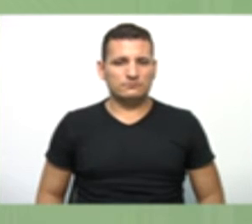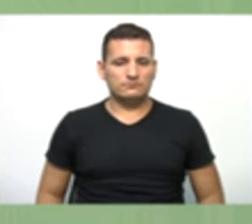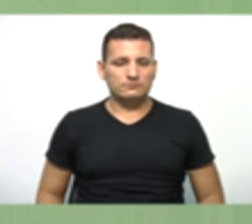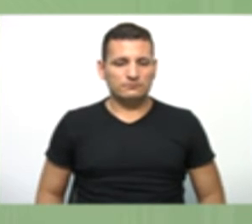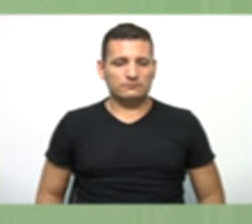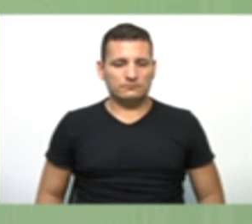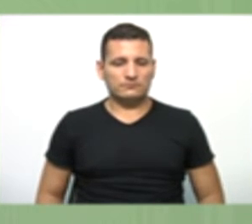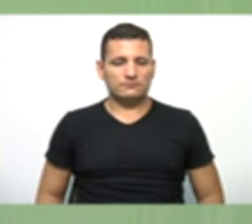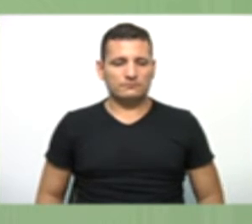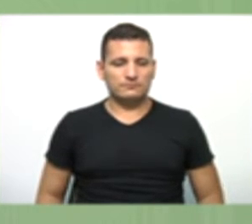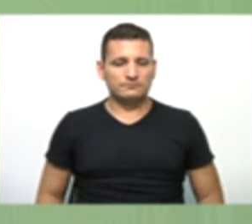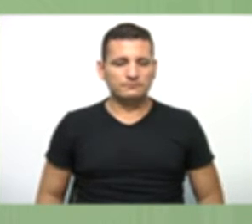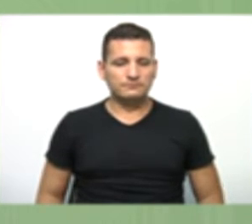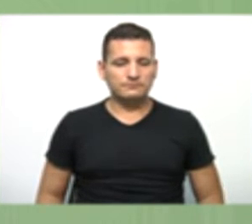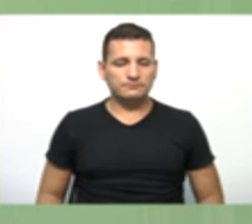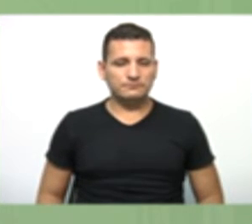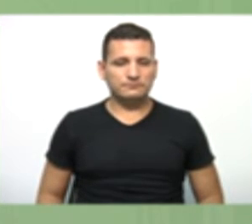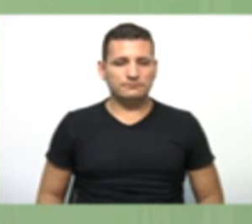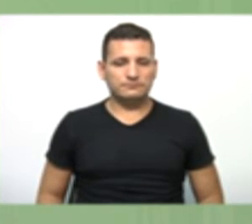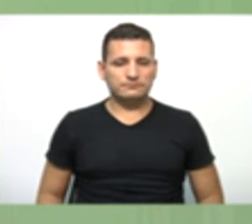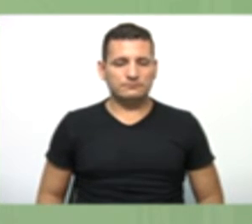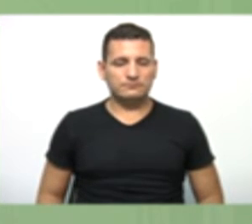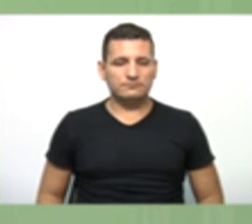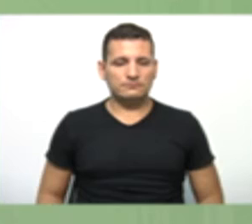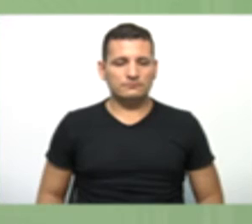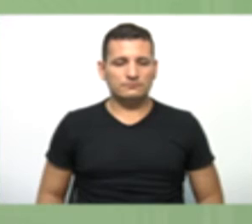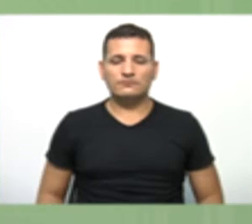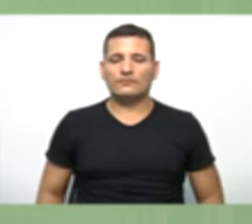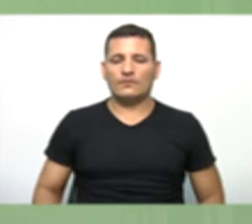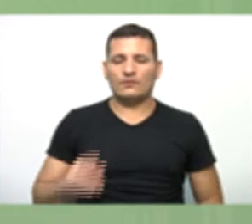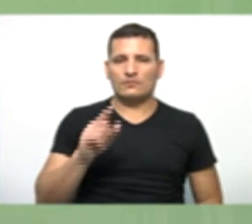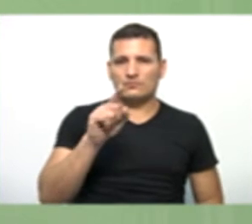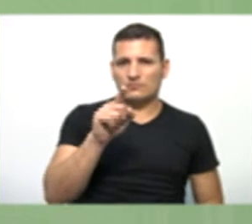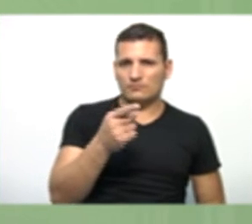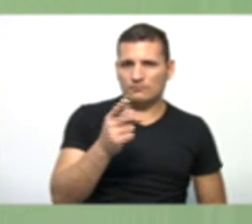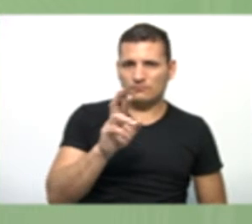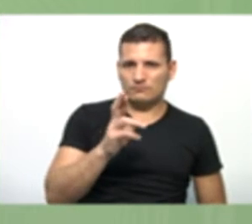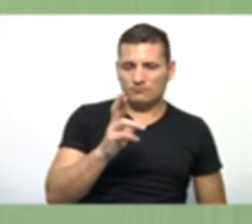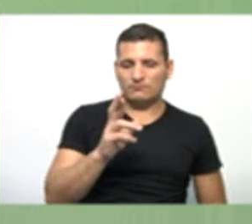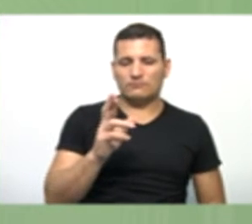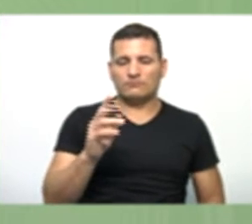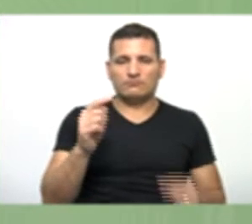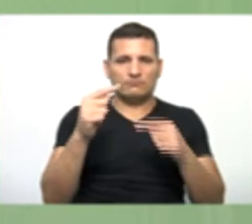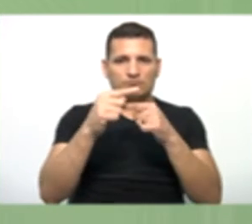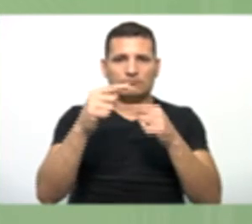essa parte a gente já fez os cálculos aqui, então nós vamos ter R$1.000, que vai ser igual ao meu PMT.